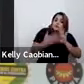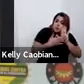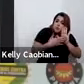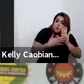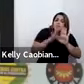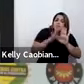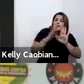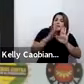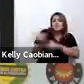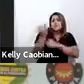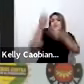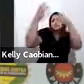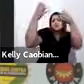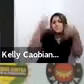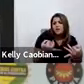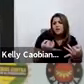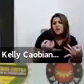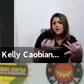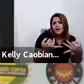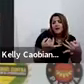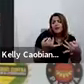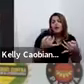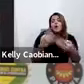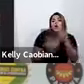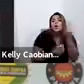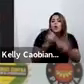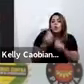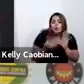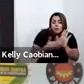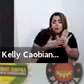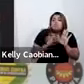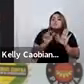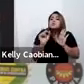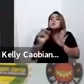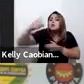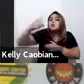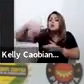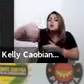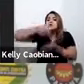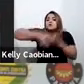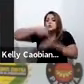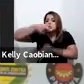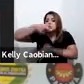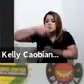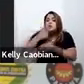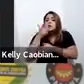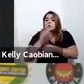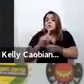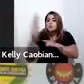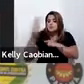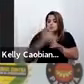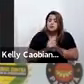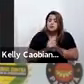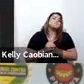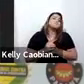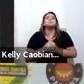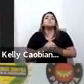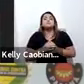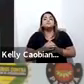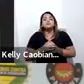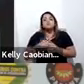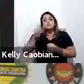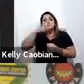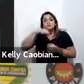também tenha uma noção de pelo que estávamos lutando, né, e conquistamos. Então, nós conquistamos a readmissão